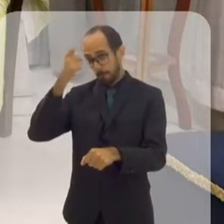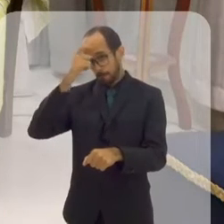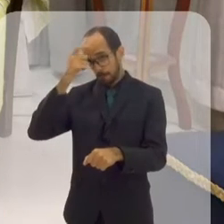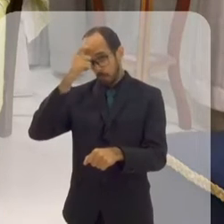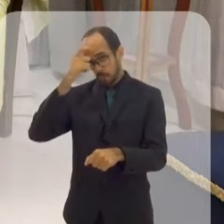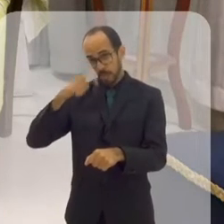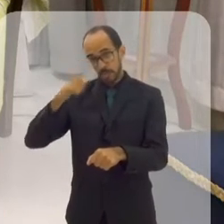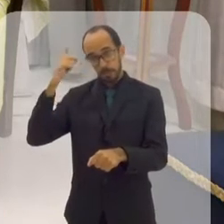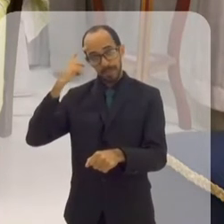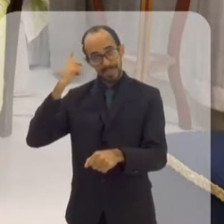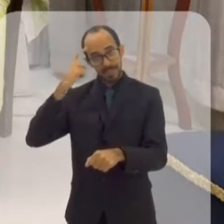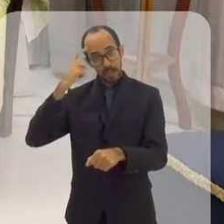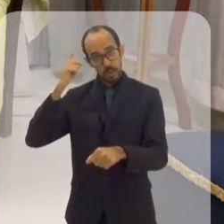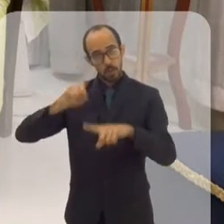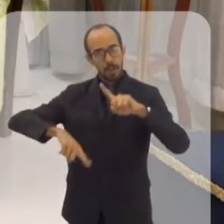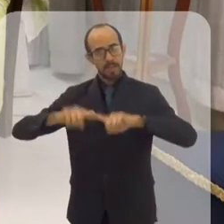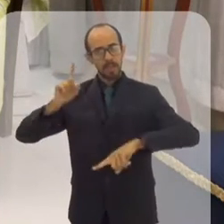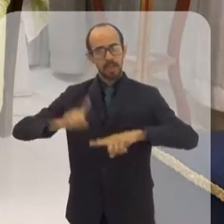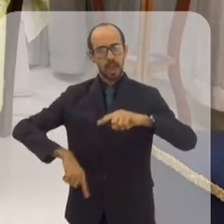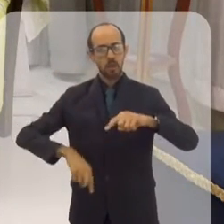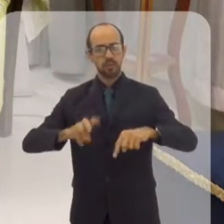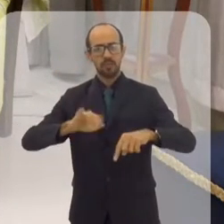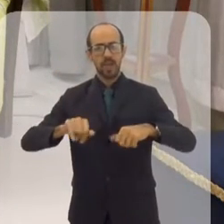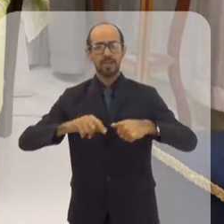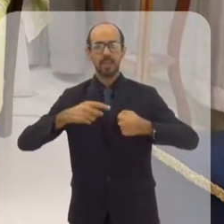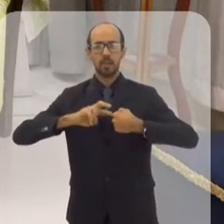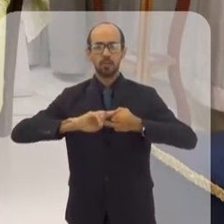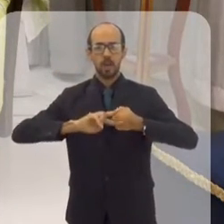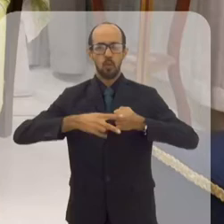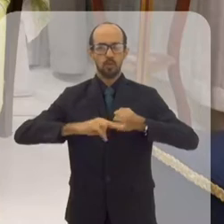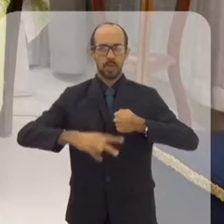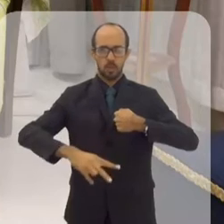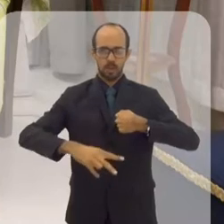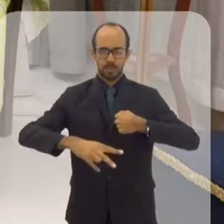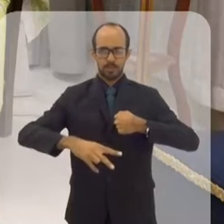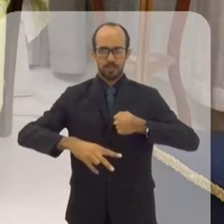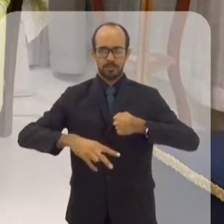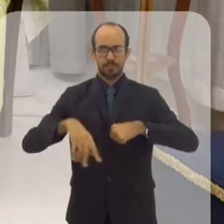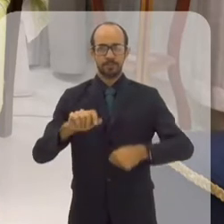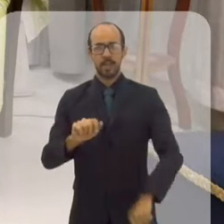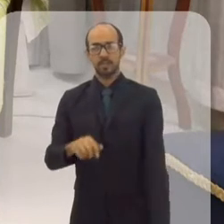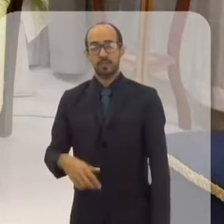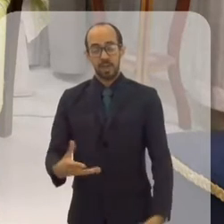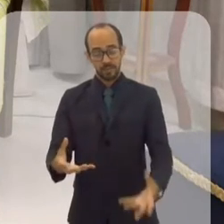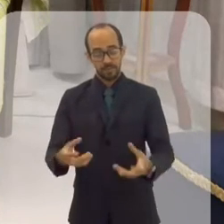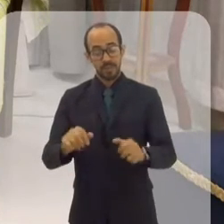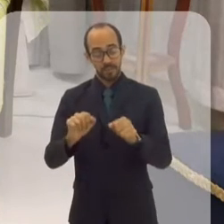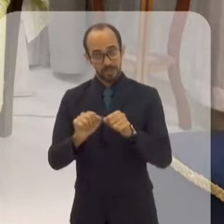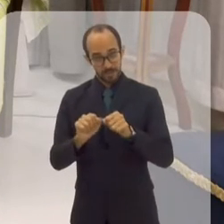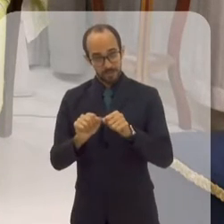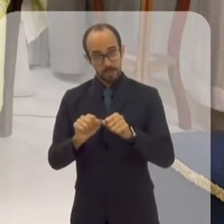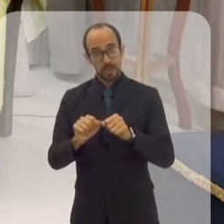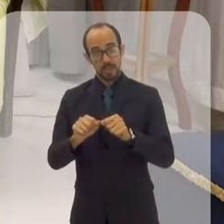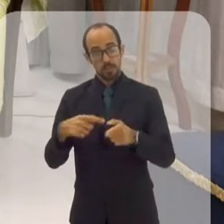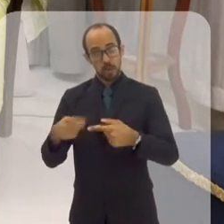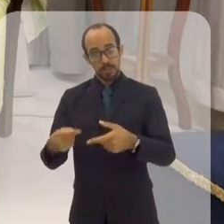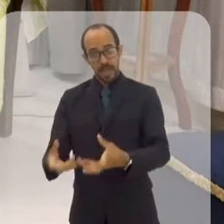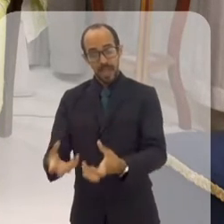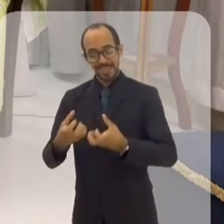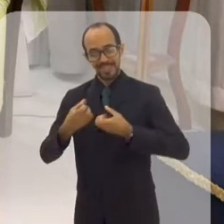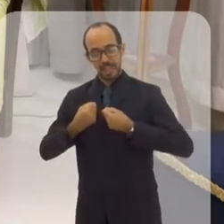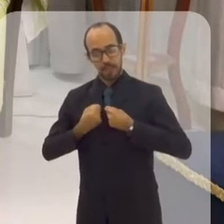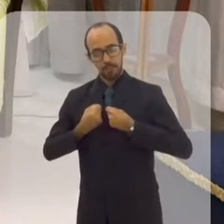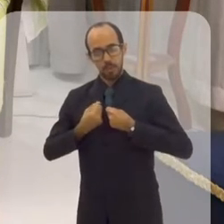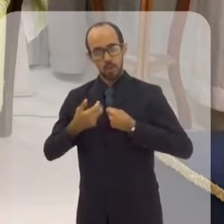acha Só pensando em coisas materiais você vai atrair reação né é o carne ou valeu você vai fazer ele vai recebendo ou